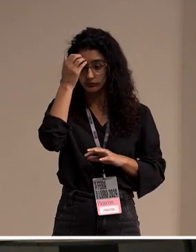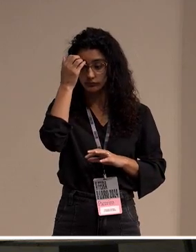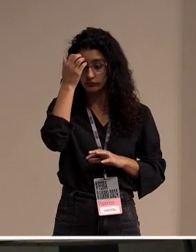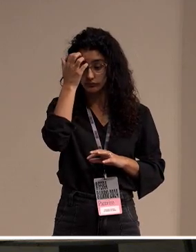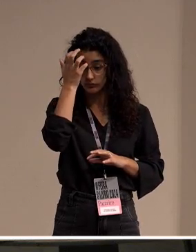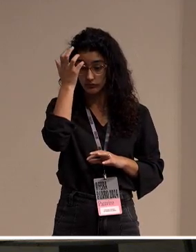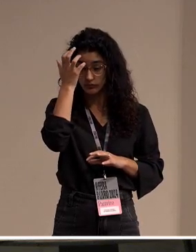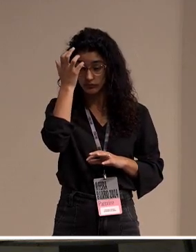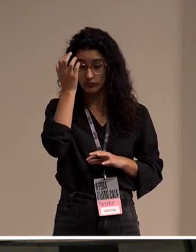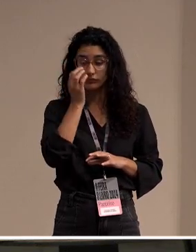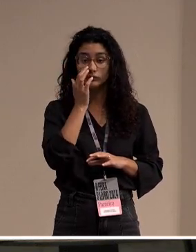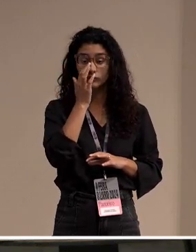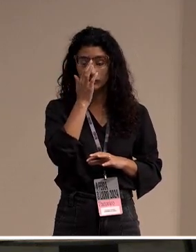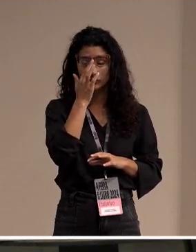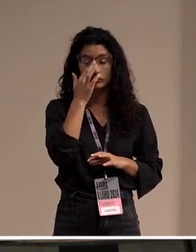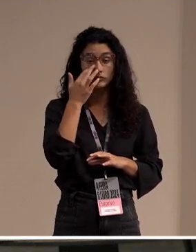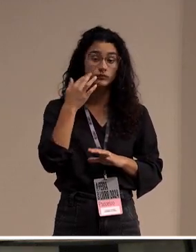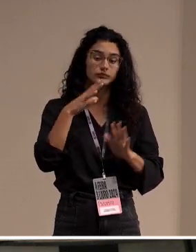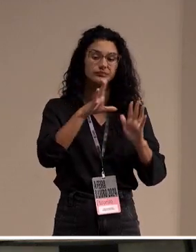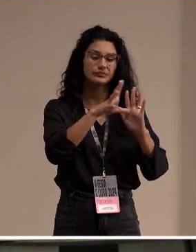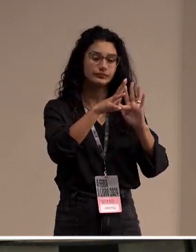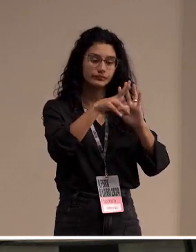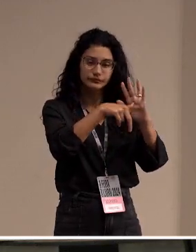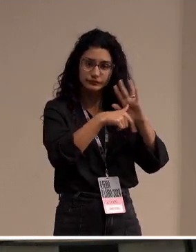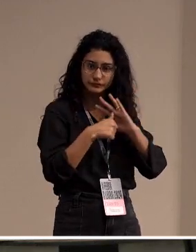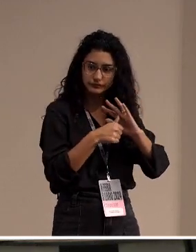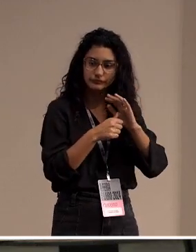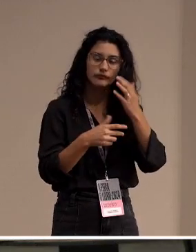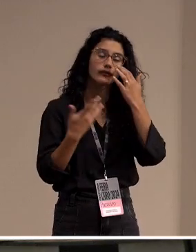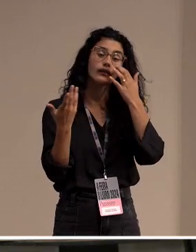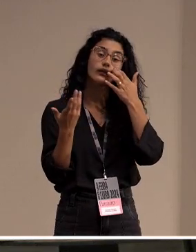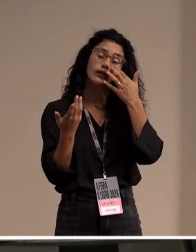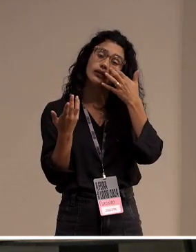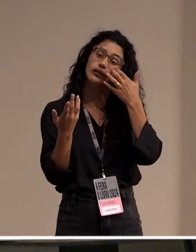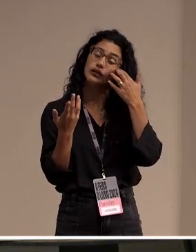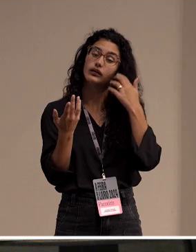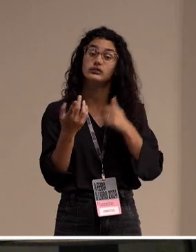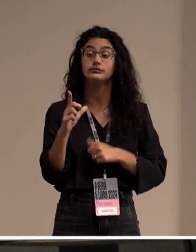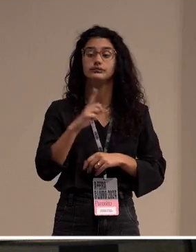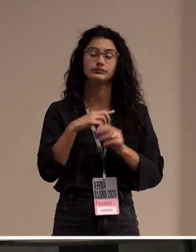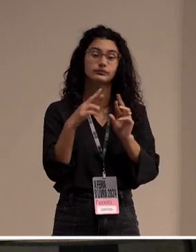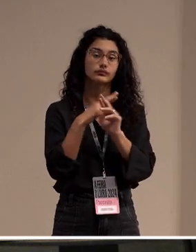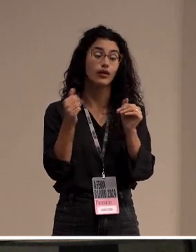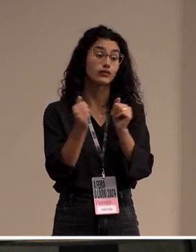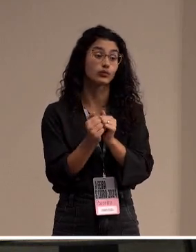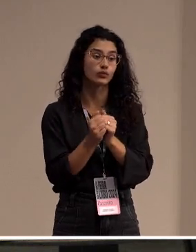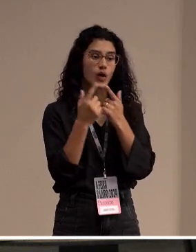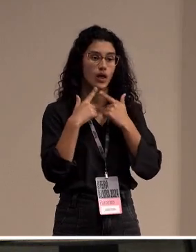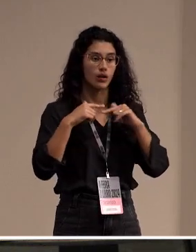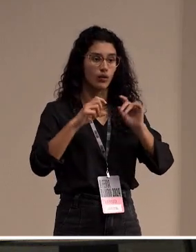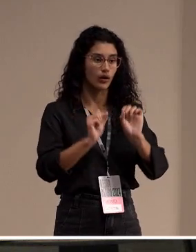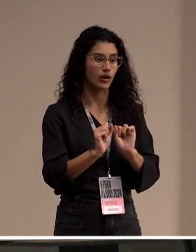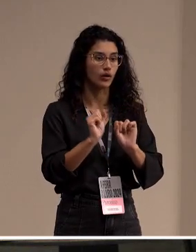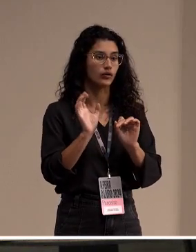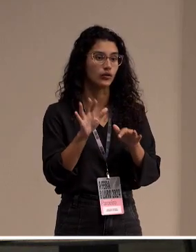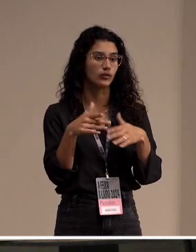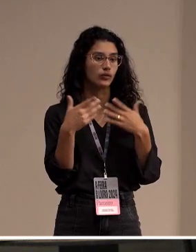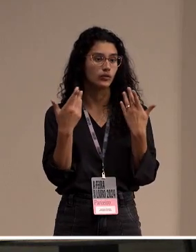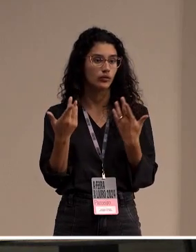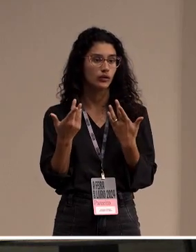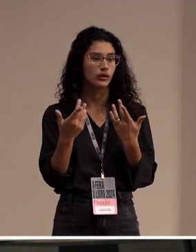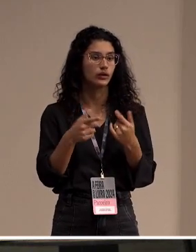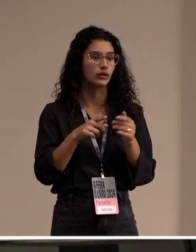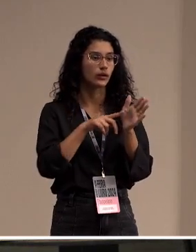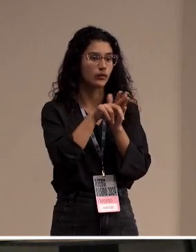sequestradores, né, os sequestrados e os ladrões, que tem a ver com a linguagem, né? Quanto